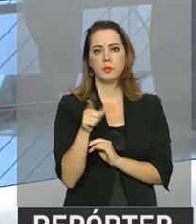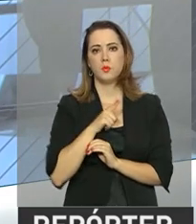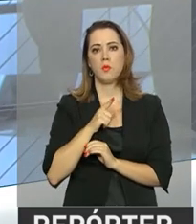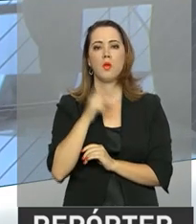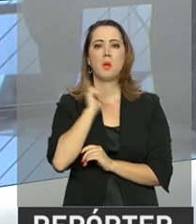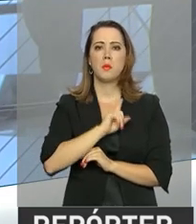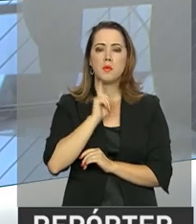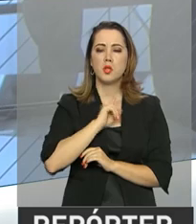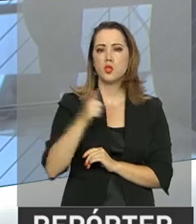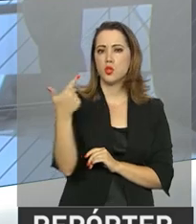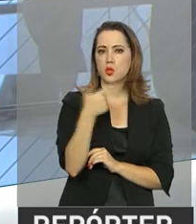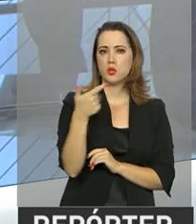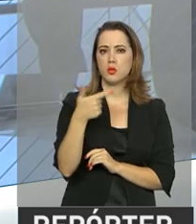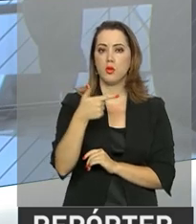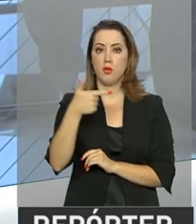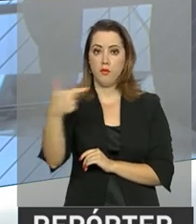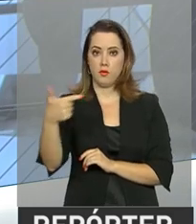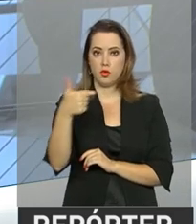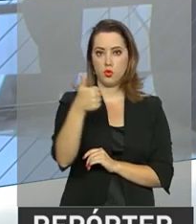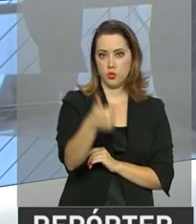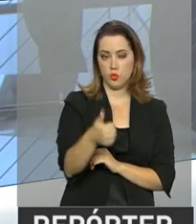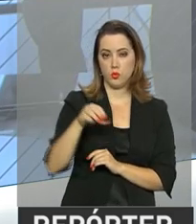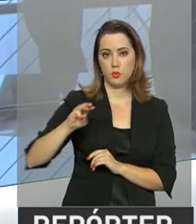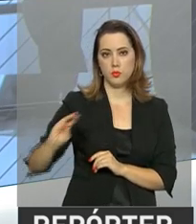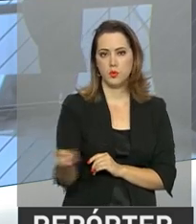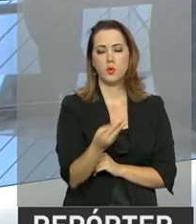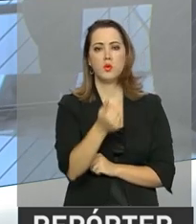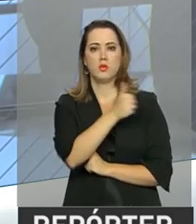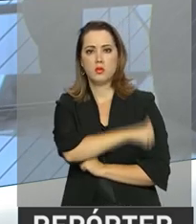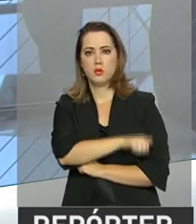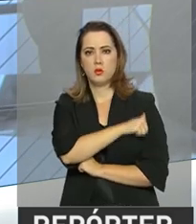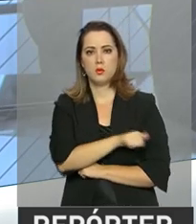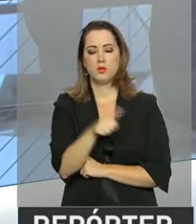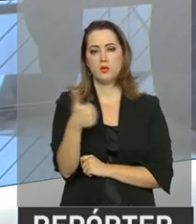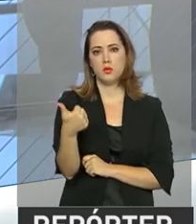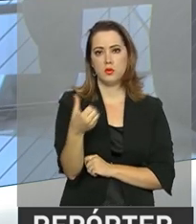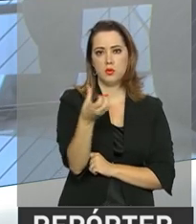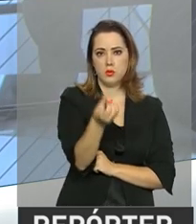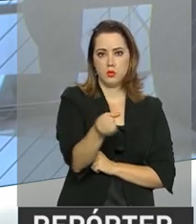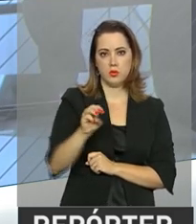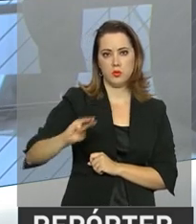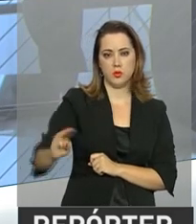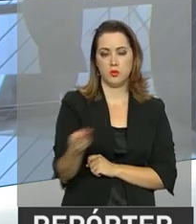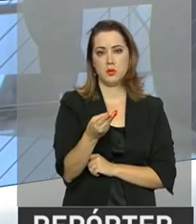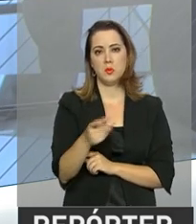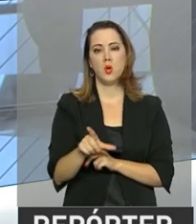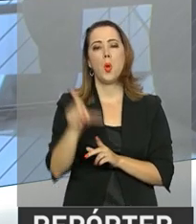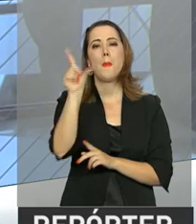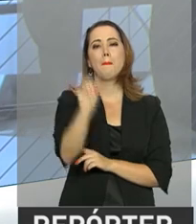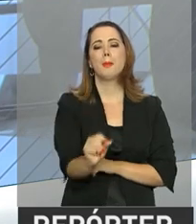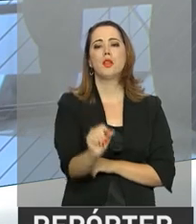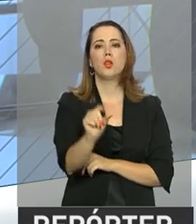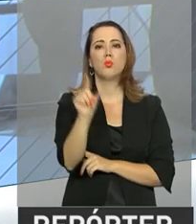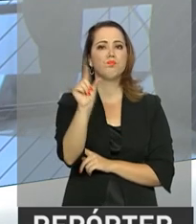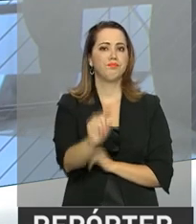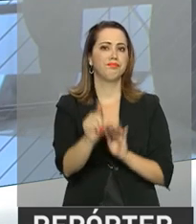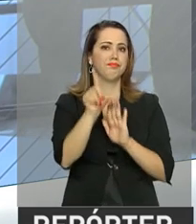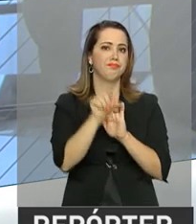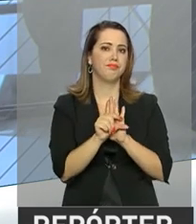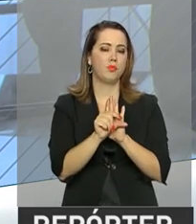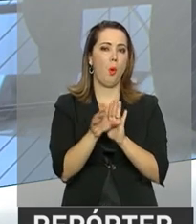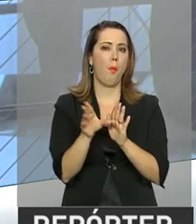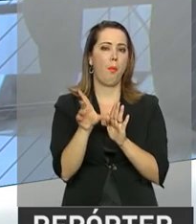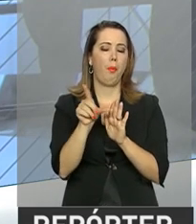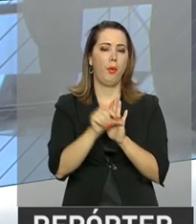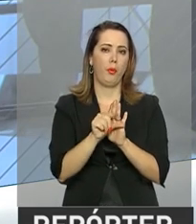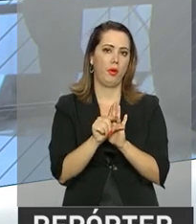Gerais em segundo mais de 20 milhões Rio de Janeiro em terceiro 16 milhões o estado que tem menos habitantes é o estado